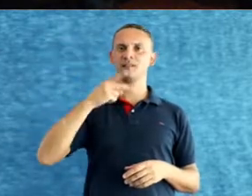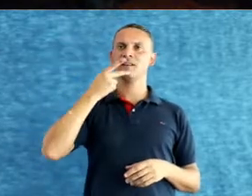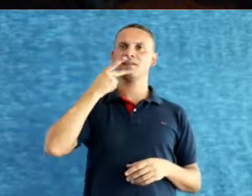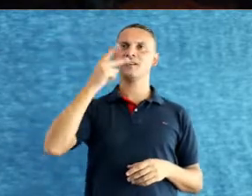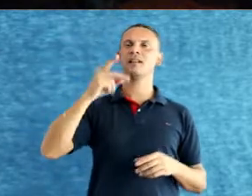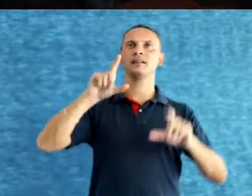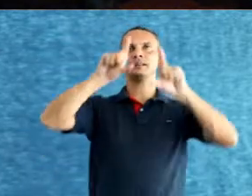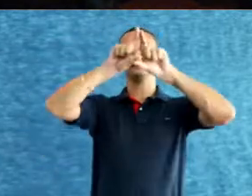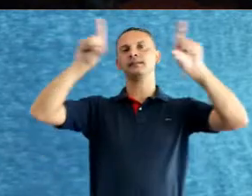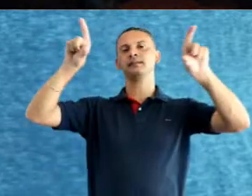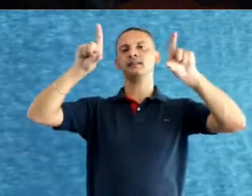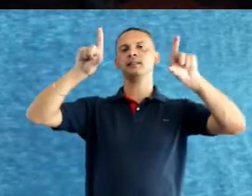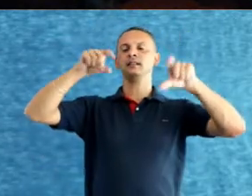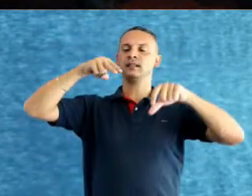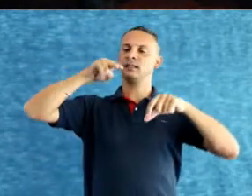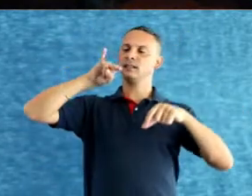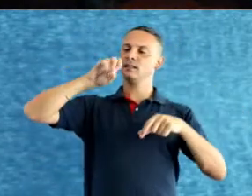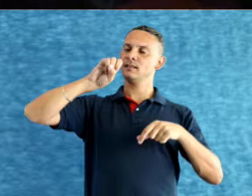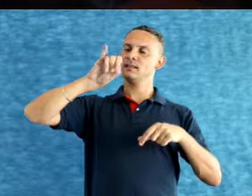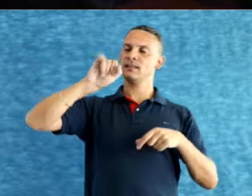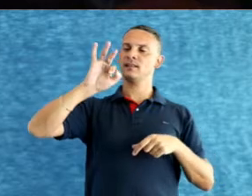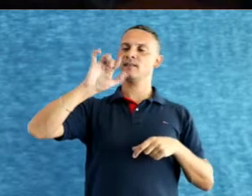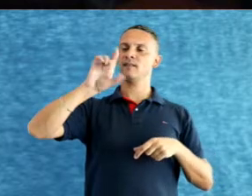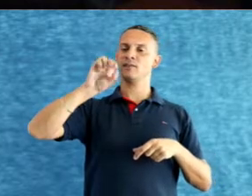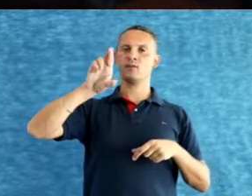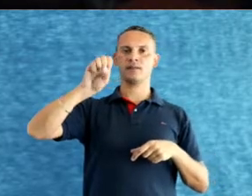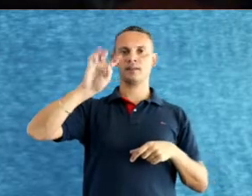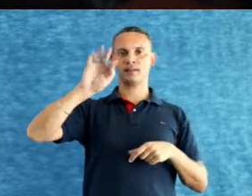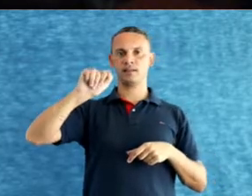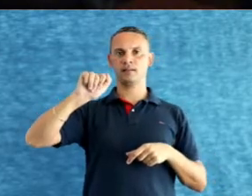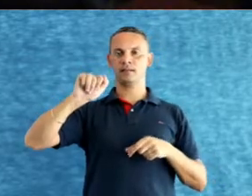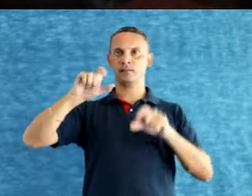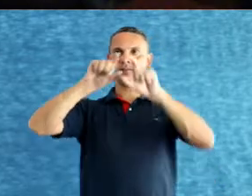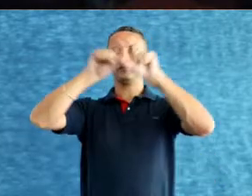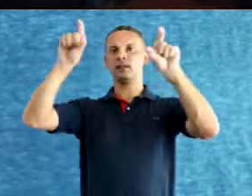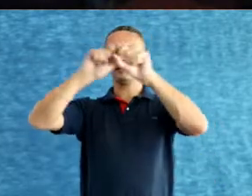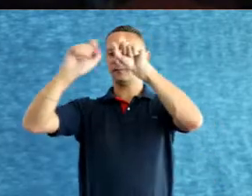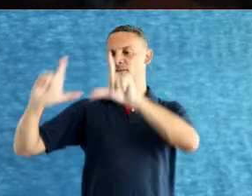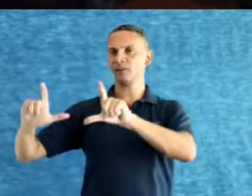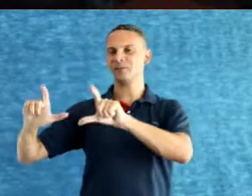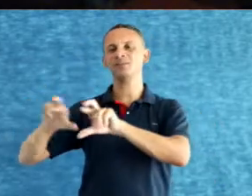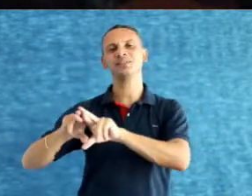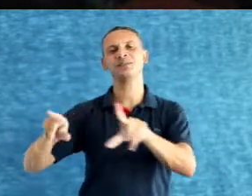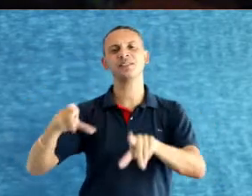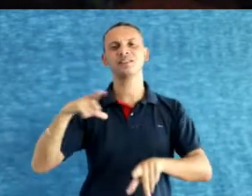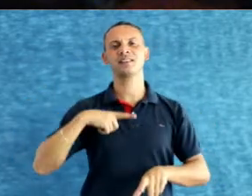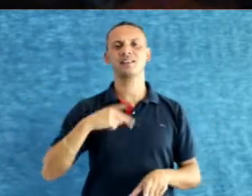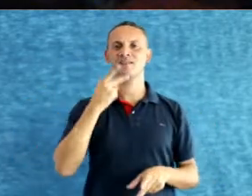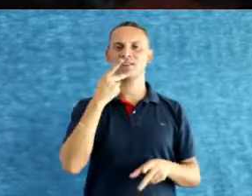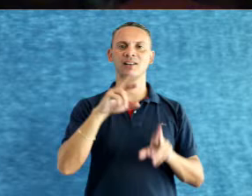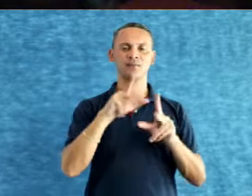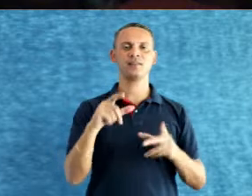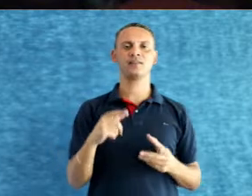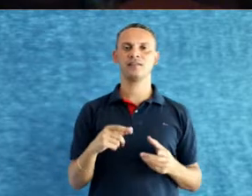reproduzindo uma imagem equivocada. Né? Desculpa, só complementando esse